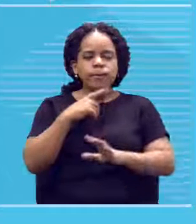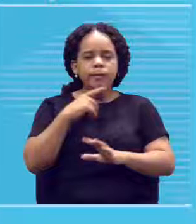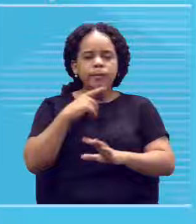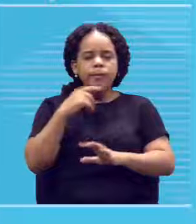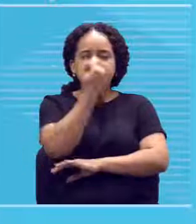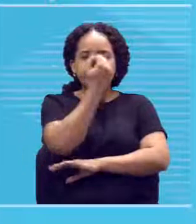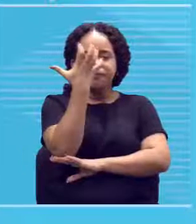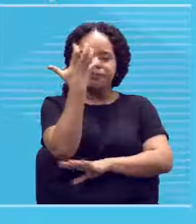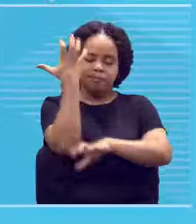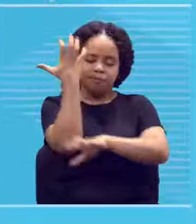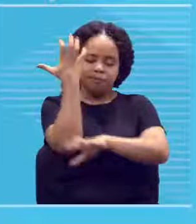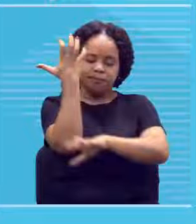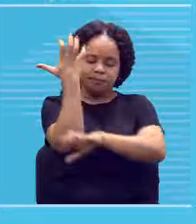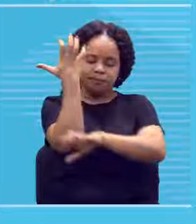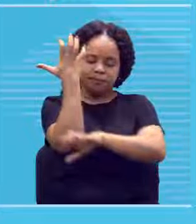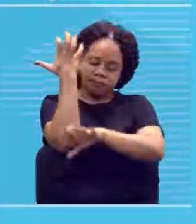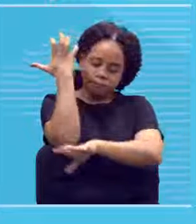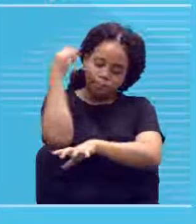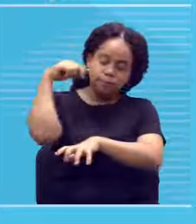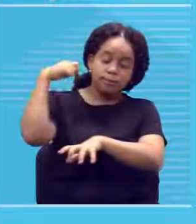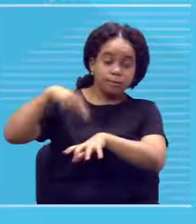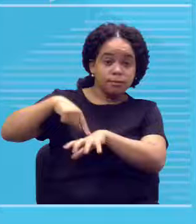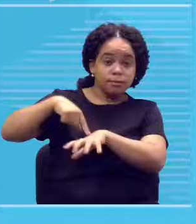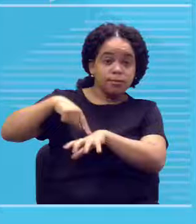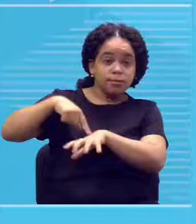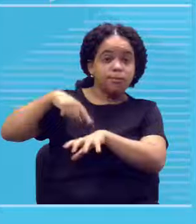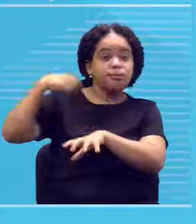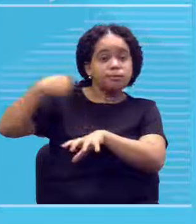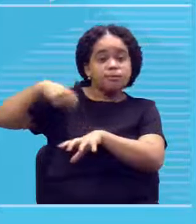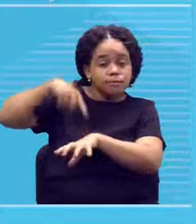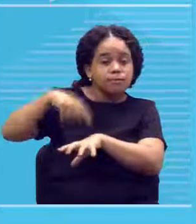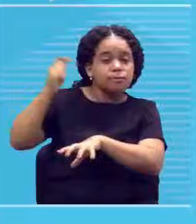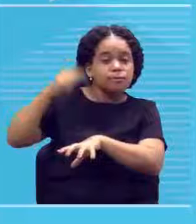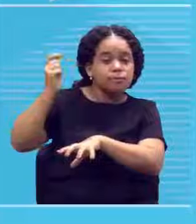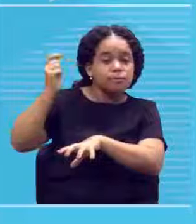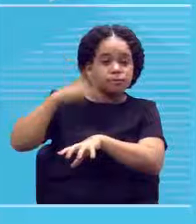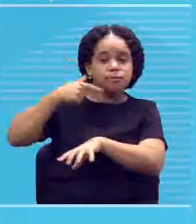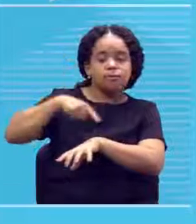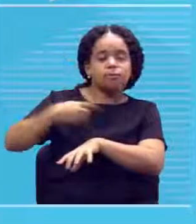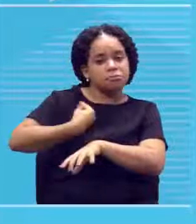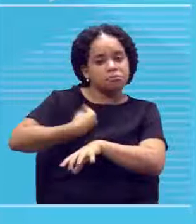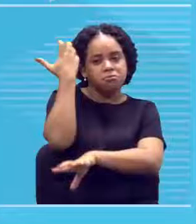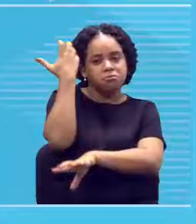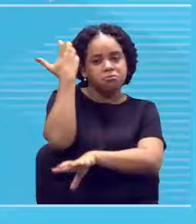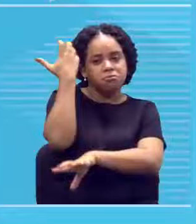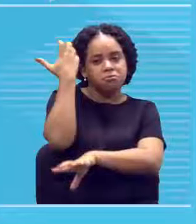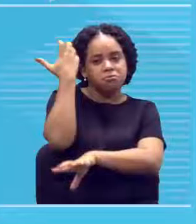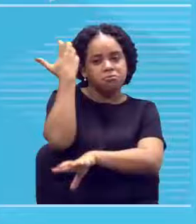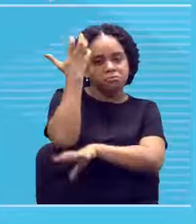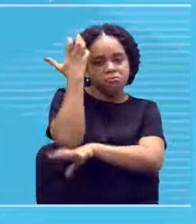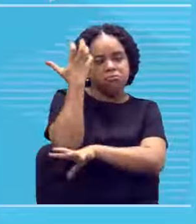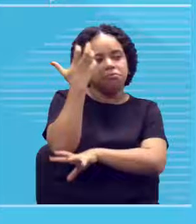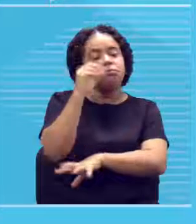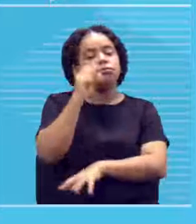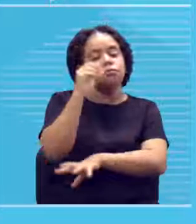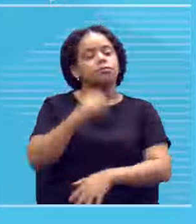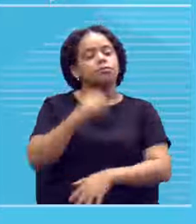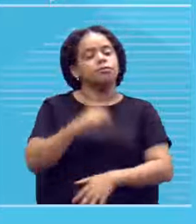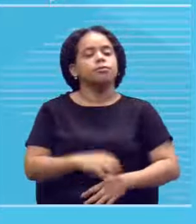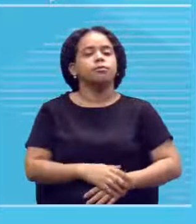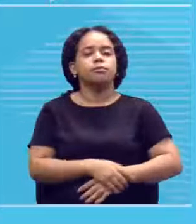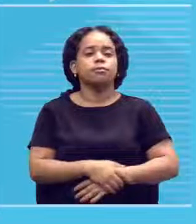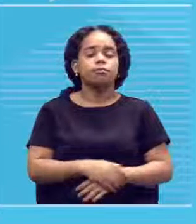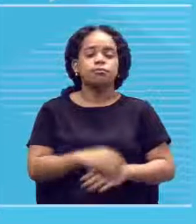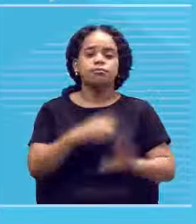plantas necessitam da chuva para viver e se não houvesse chuva a vida